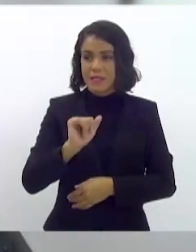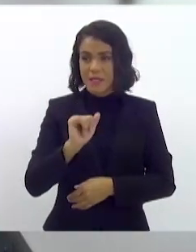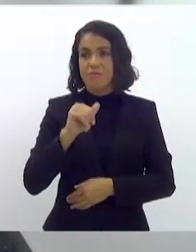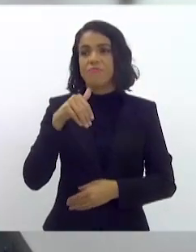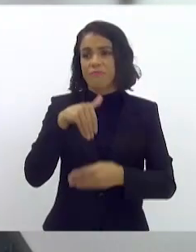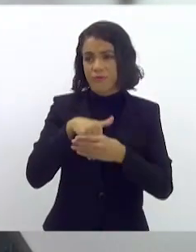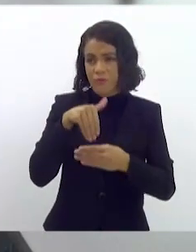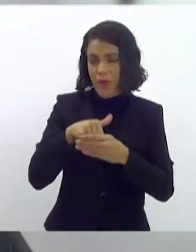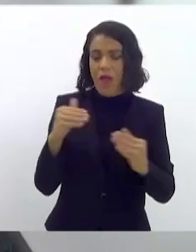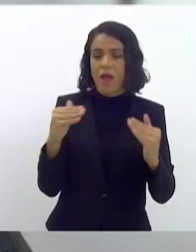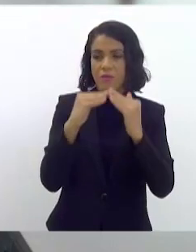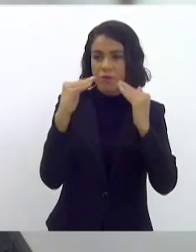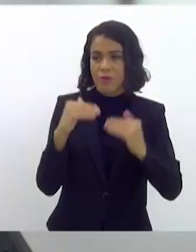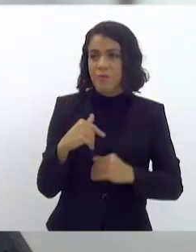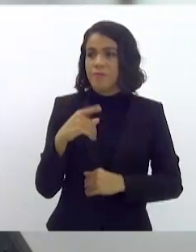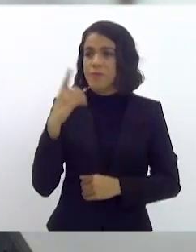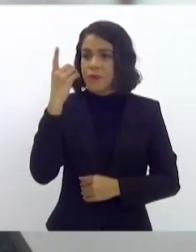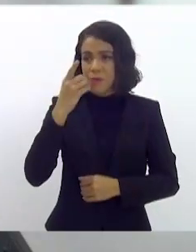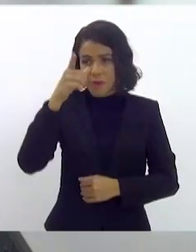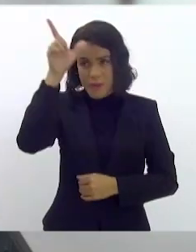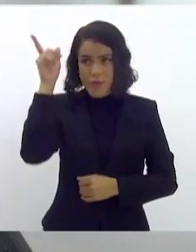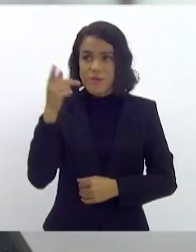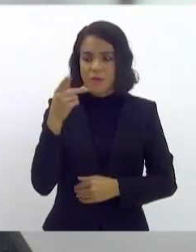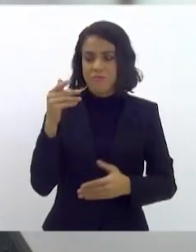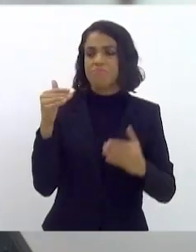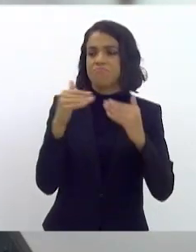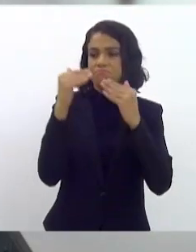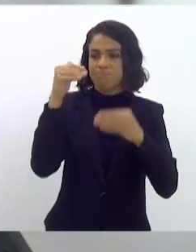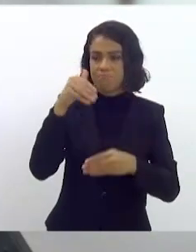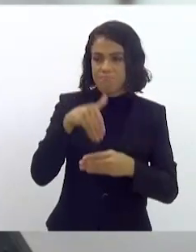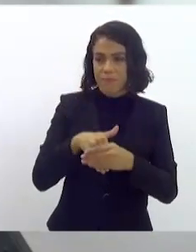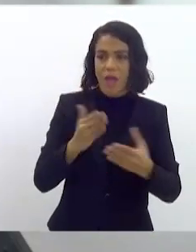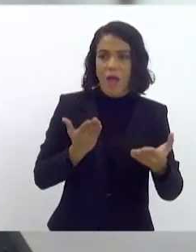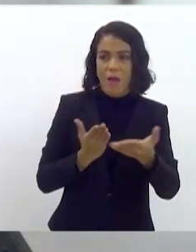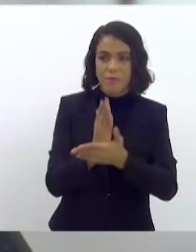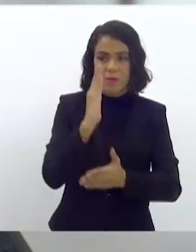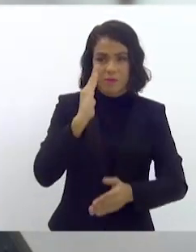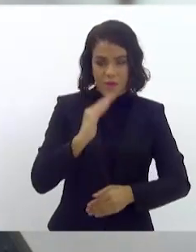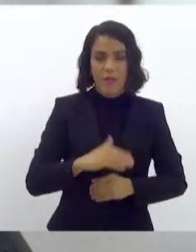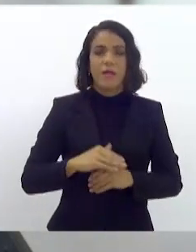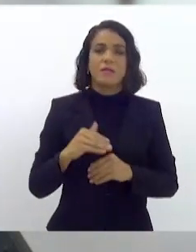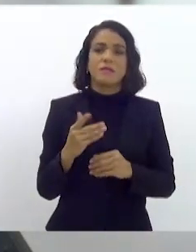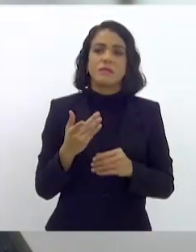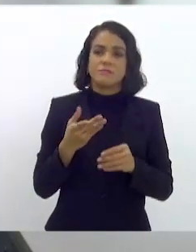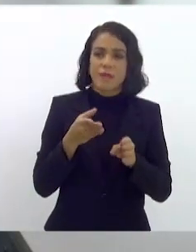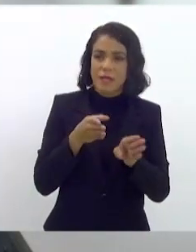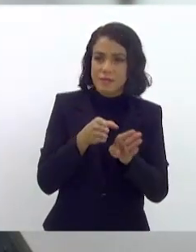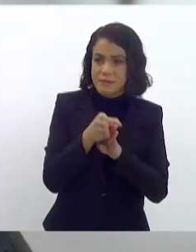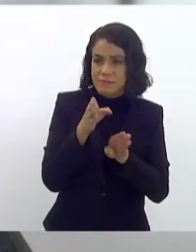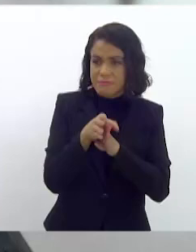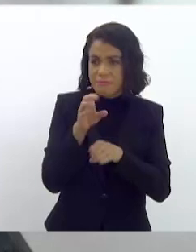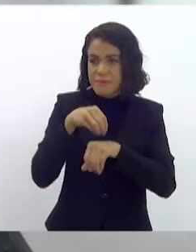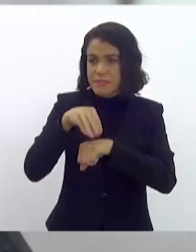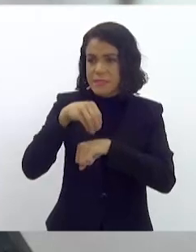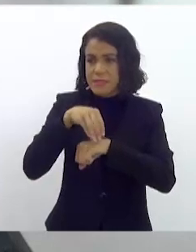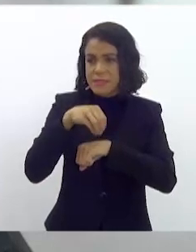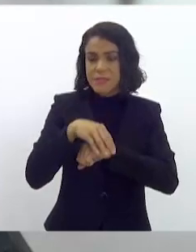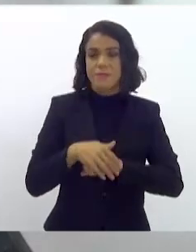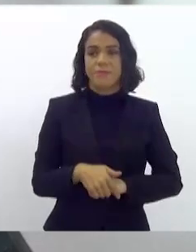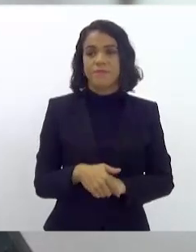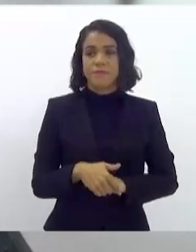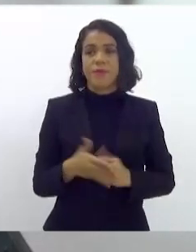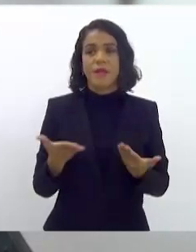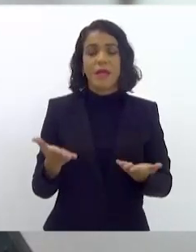Ju? Favorável. Deputado Luiz Paulo? Favorável. Então, aprovada as indicações da deputada Tia Ju. E